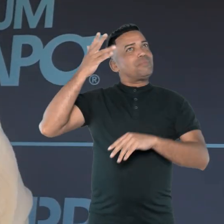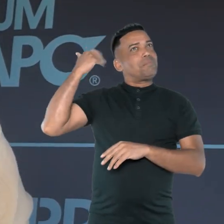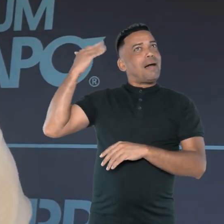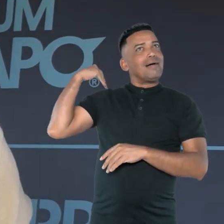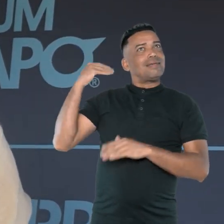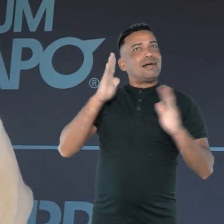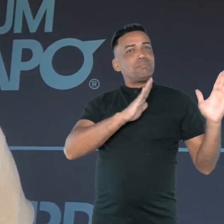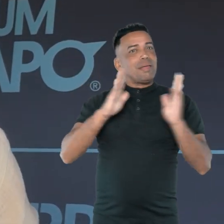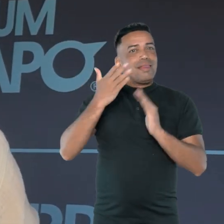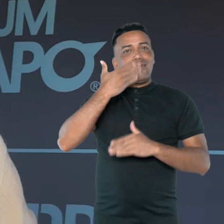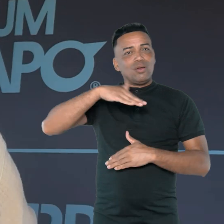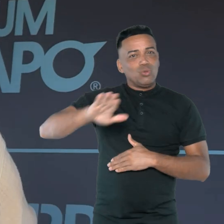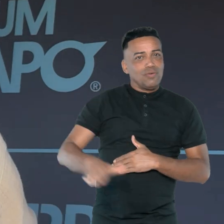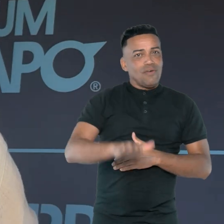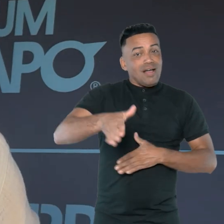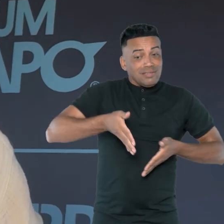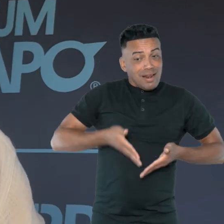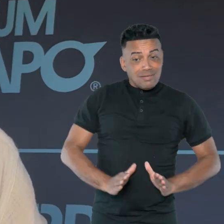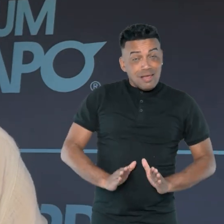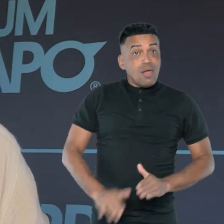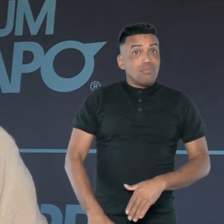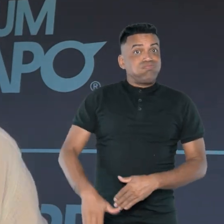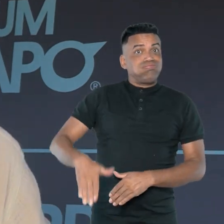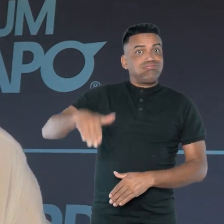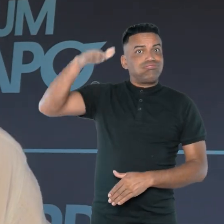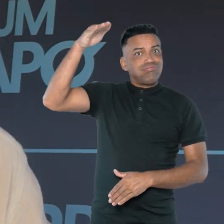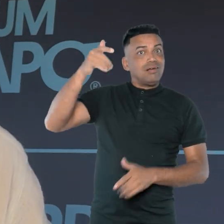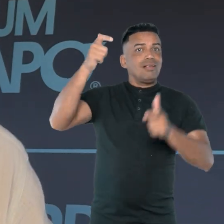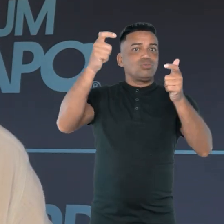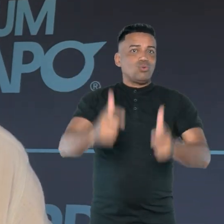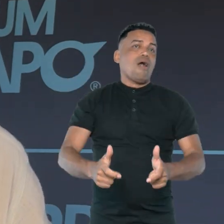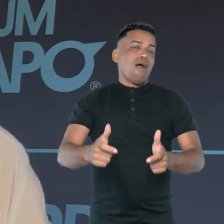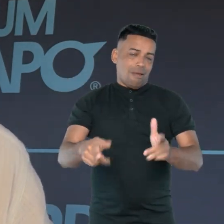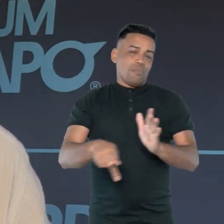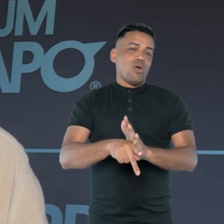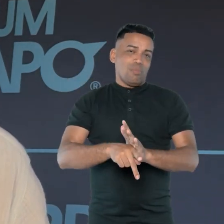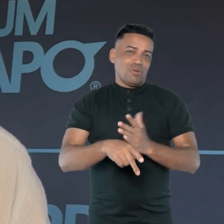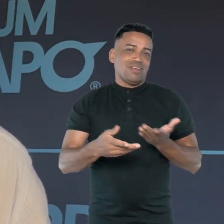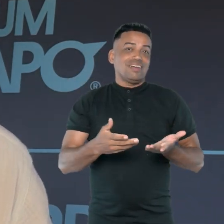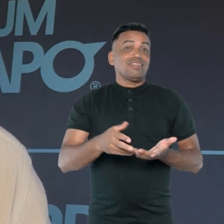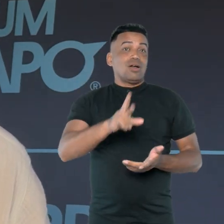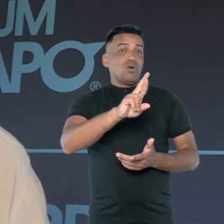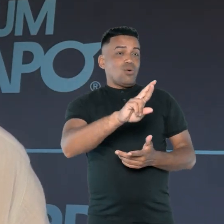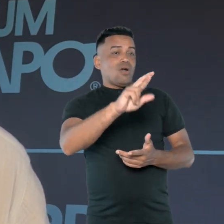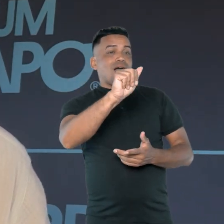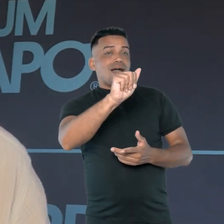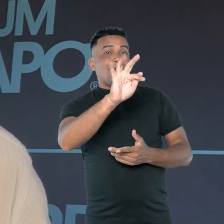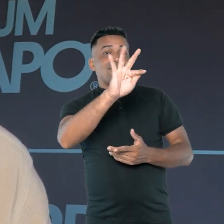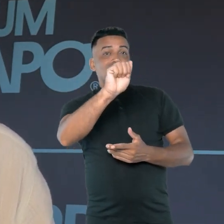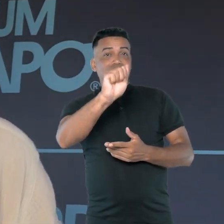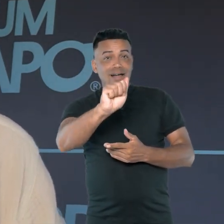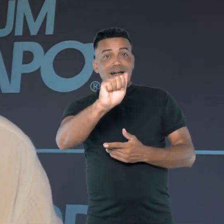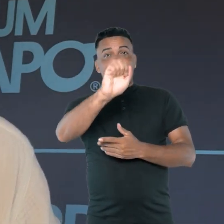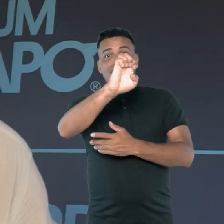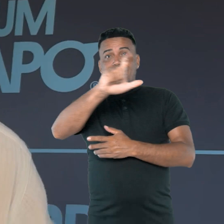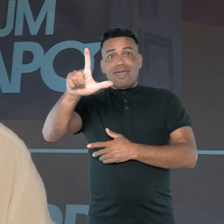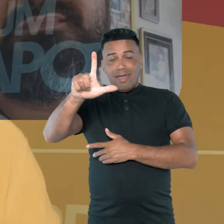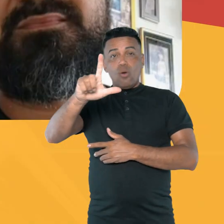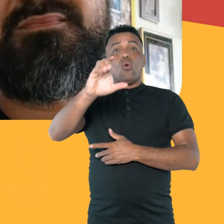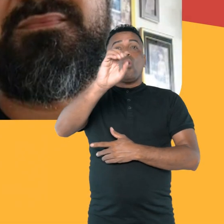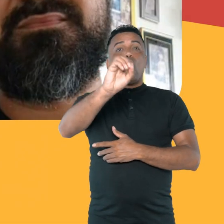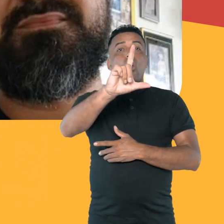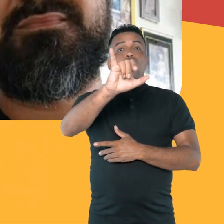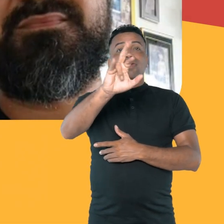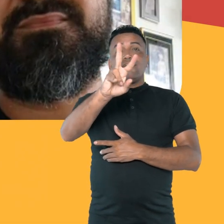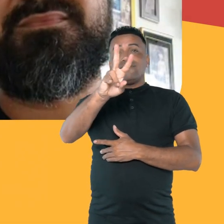você é nascido e criado, né, na região. O Rafael Oliveira, ele é de Pirapora,